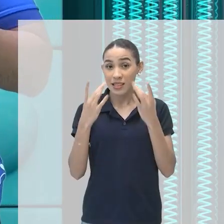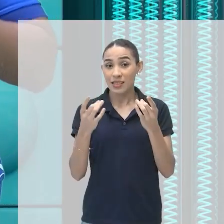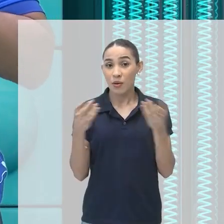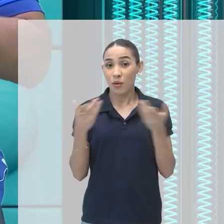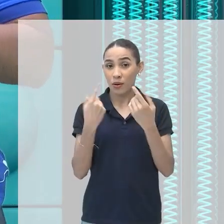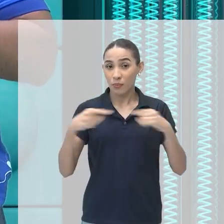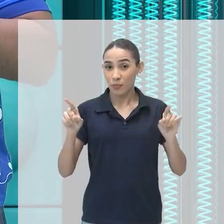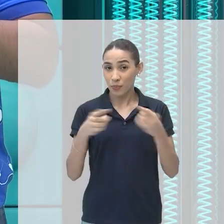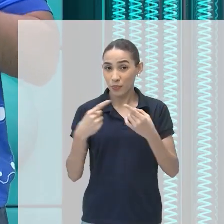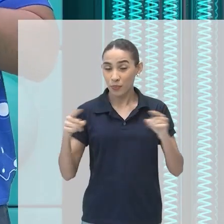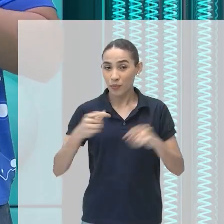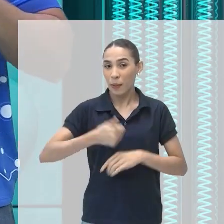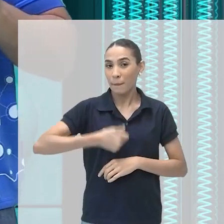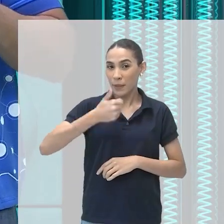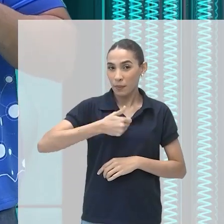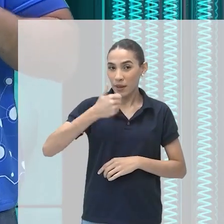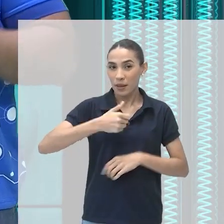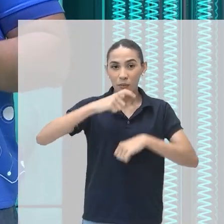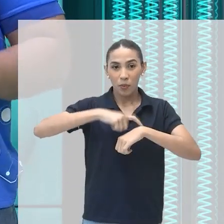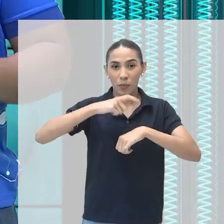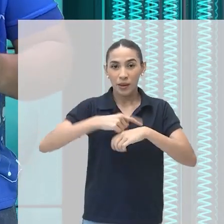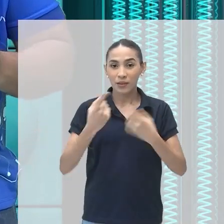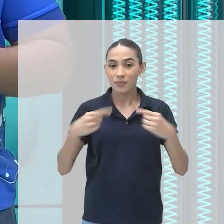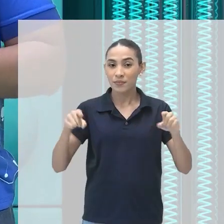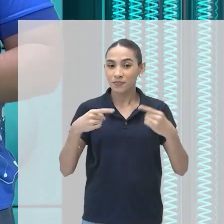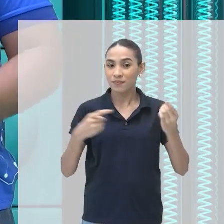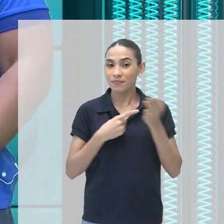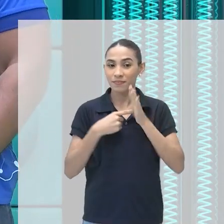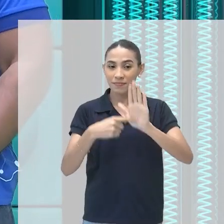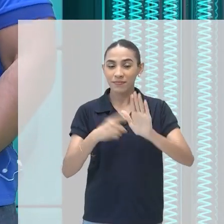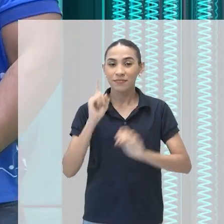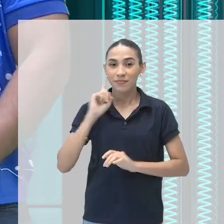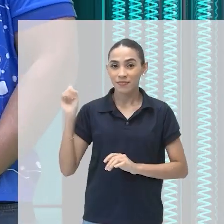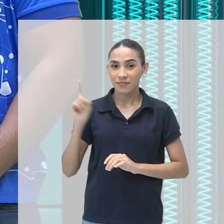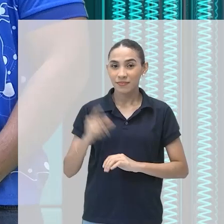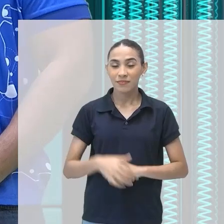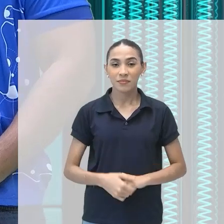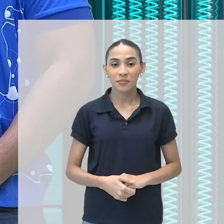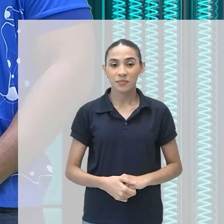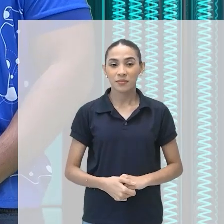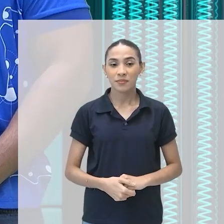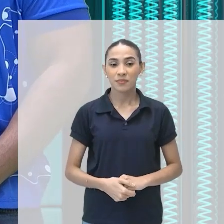bastante atenção. Vamos ao primeiro momento da trilha, colocando aí para vocês.